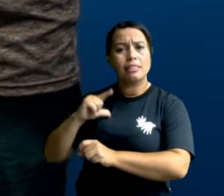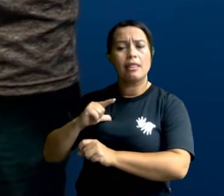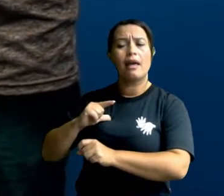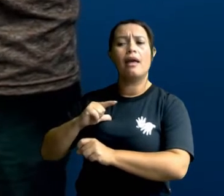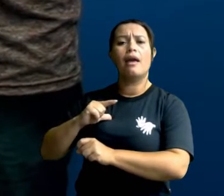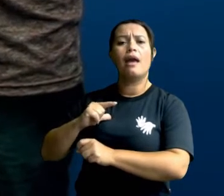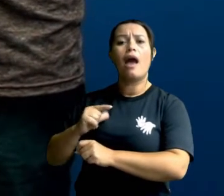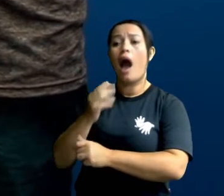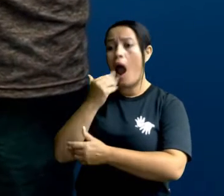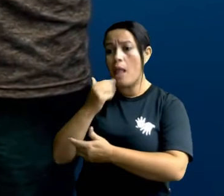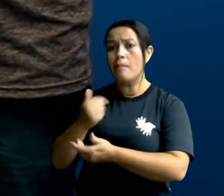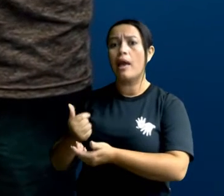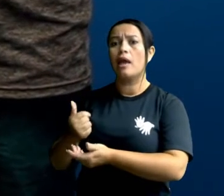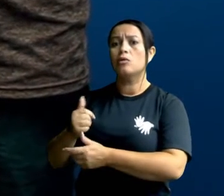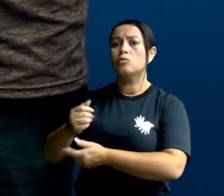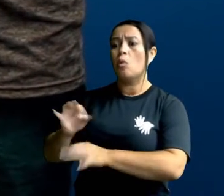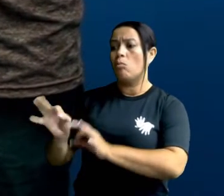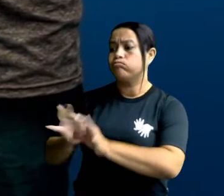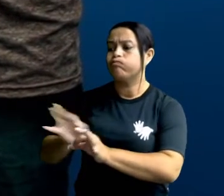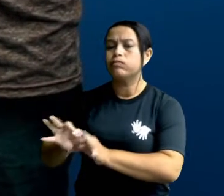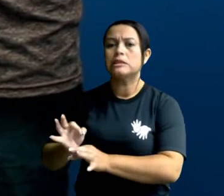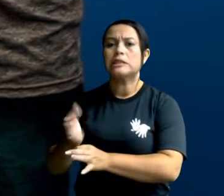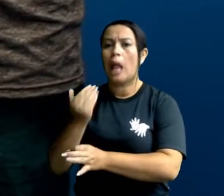produzir alimentos para esse grande